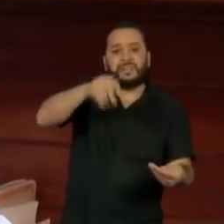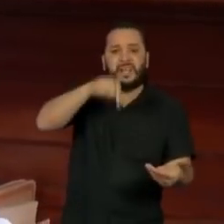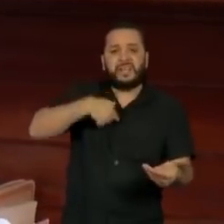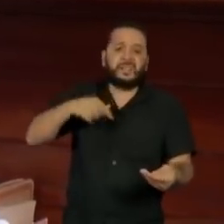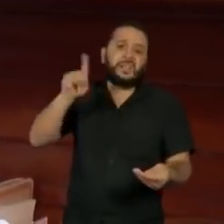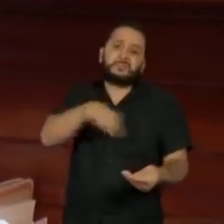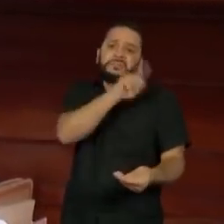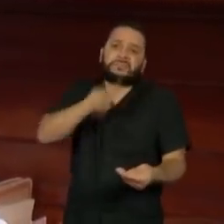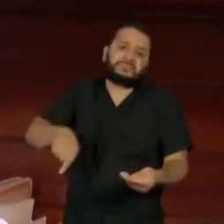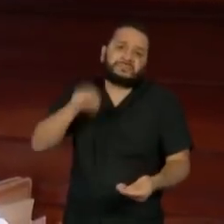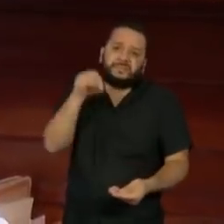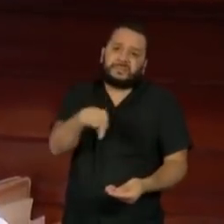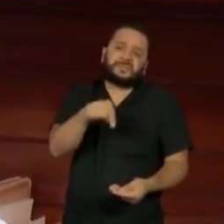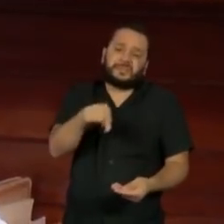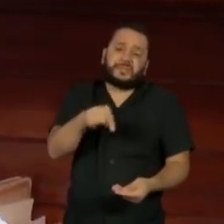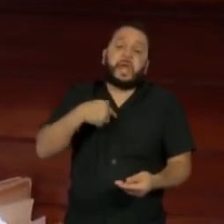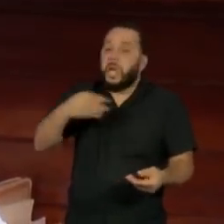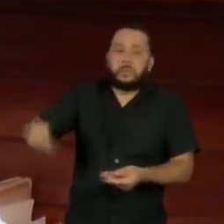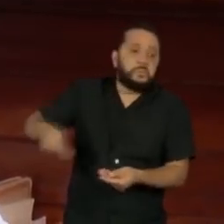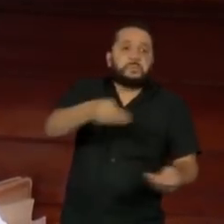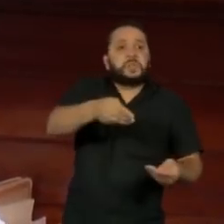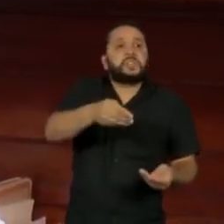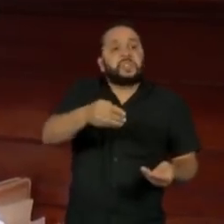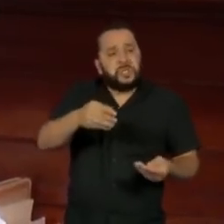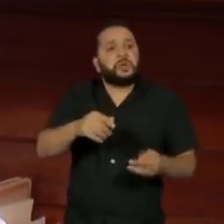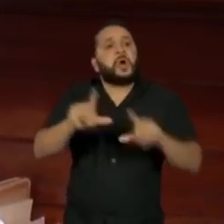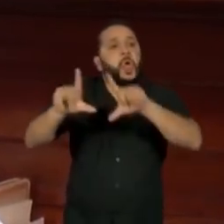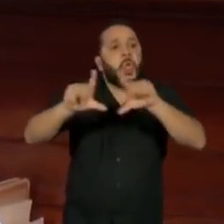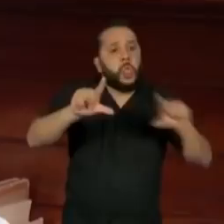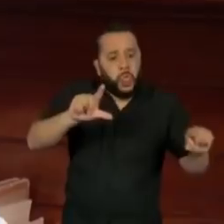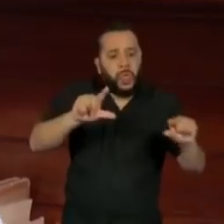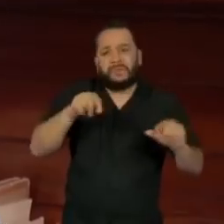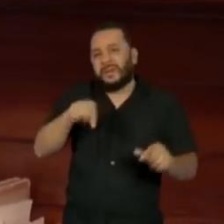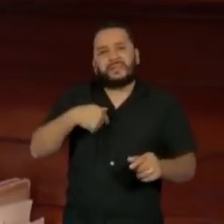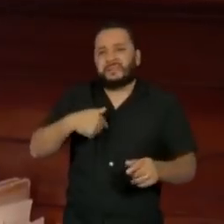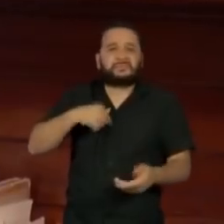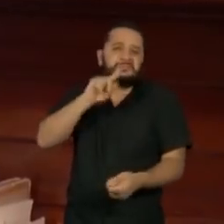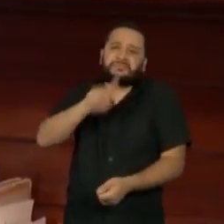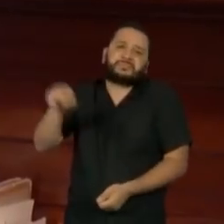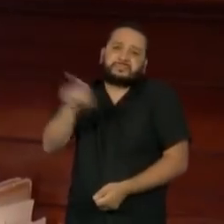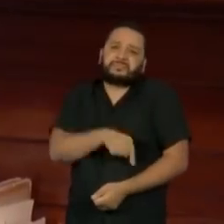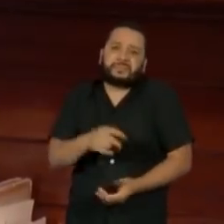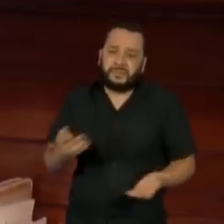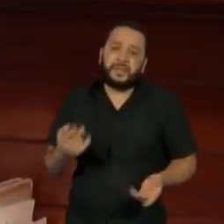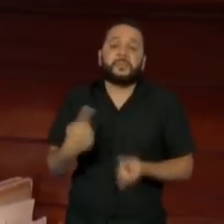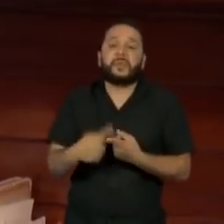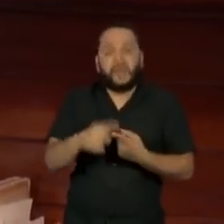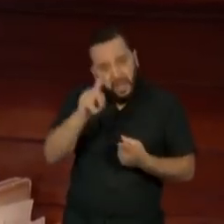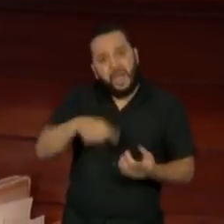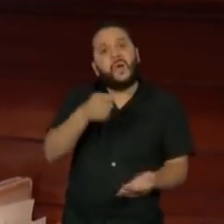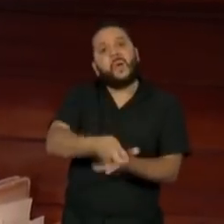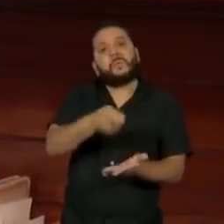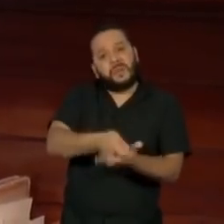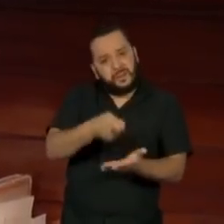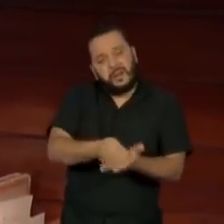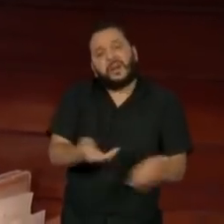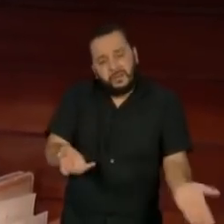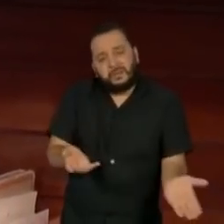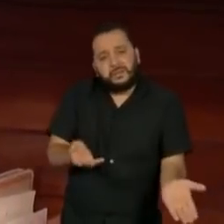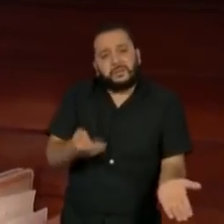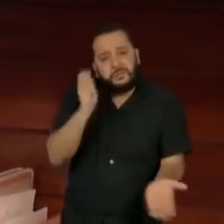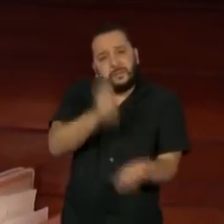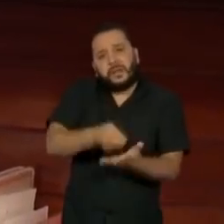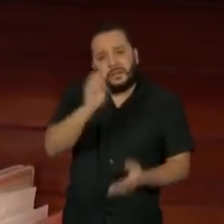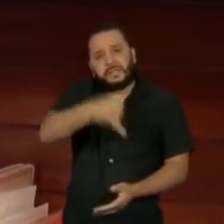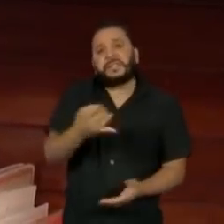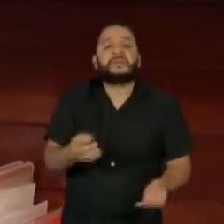um recurso pro forma, é um recurso para inglês ver, porque a obrigação do pagamento já terá